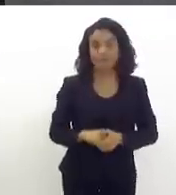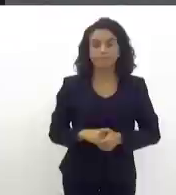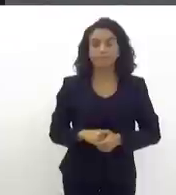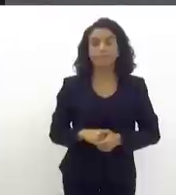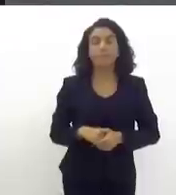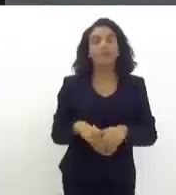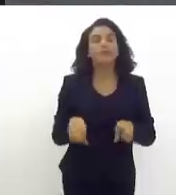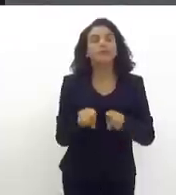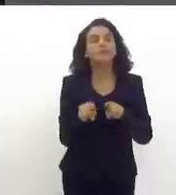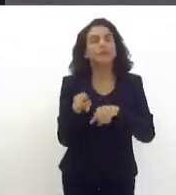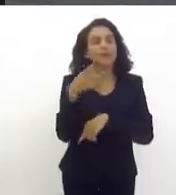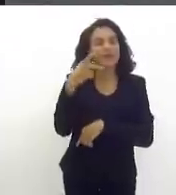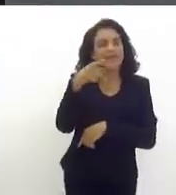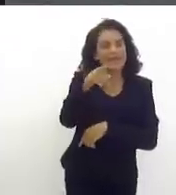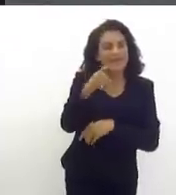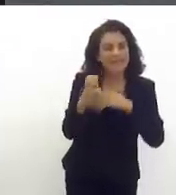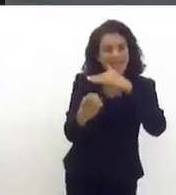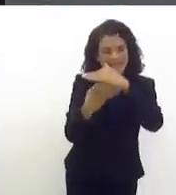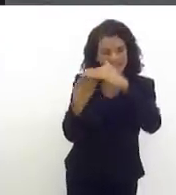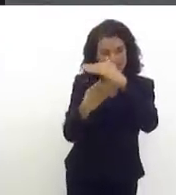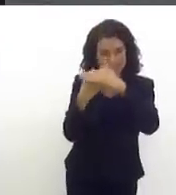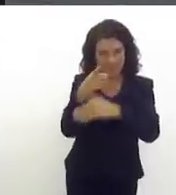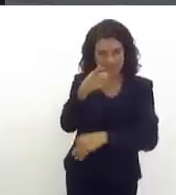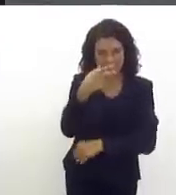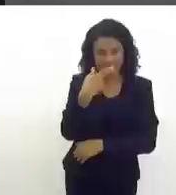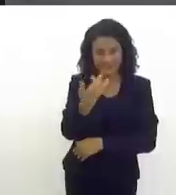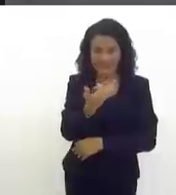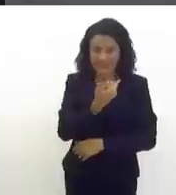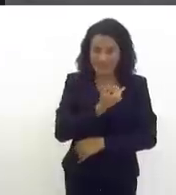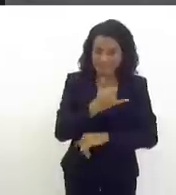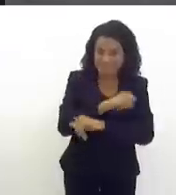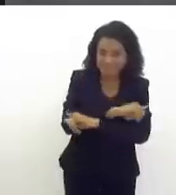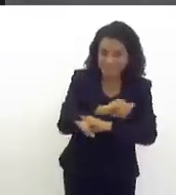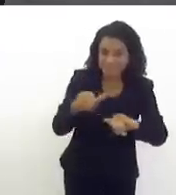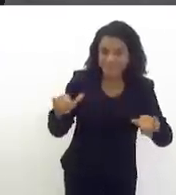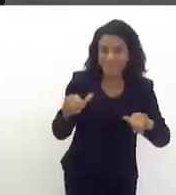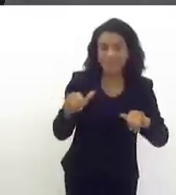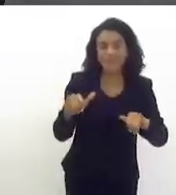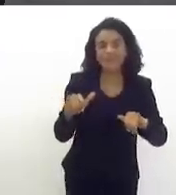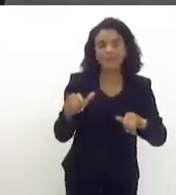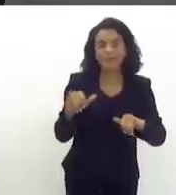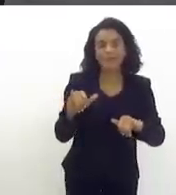é se essa empresa que segundo o seu relato já